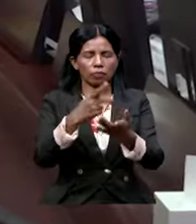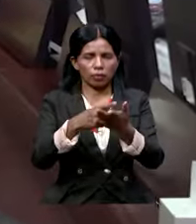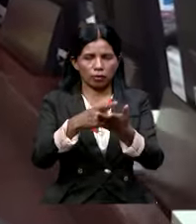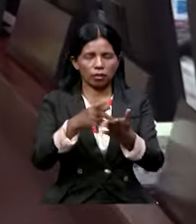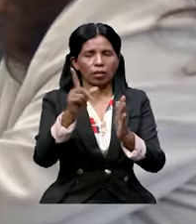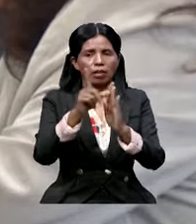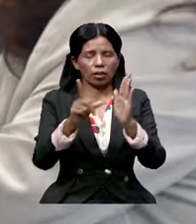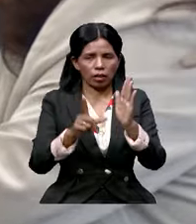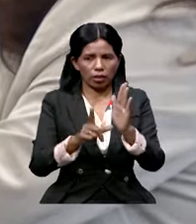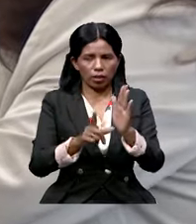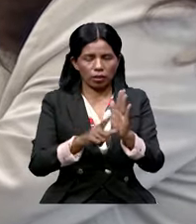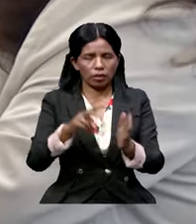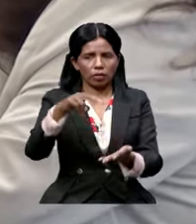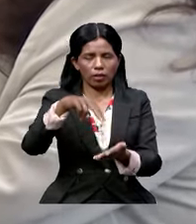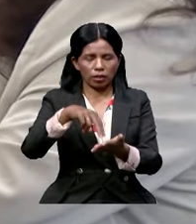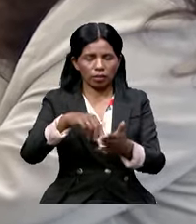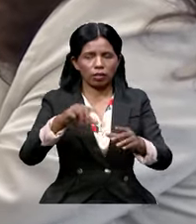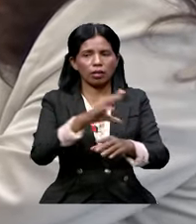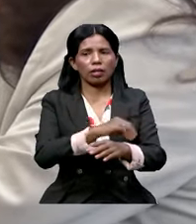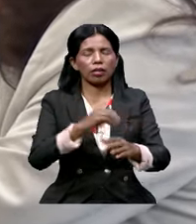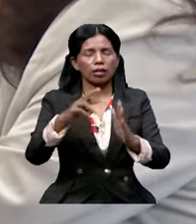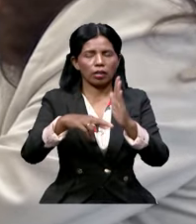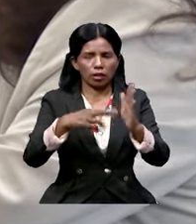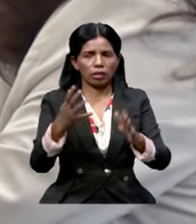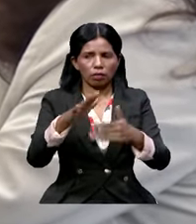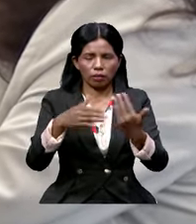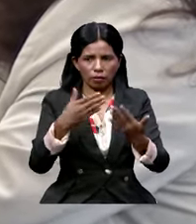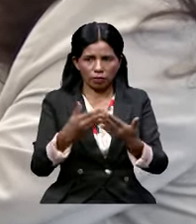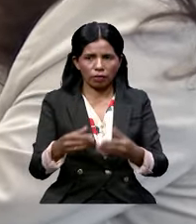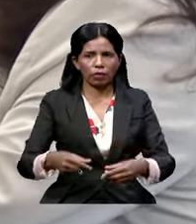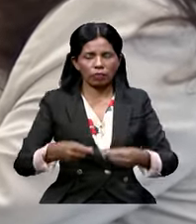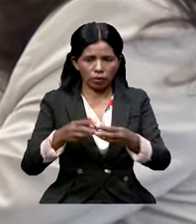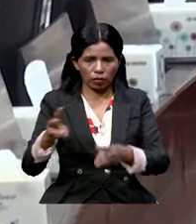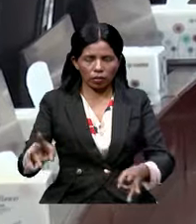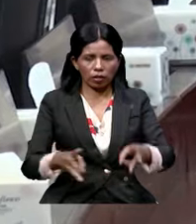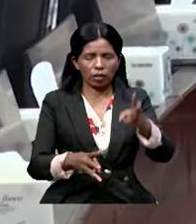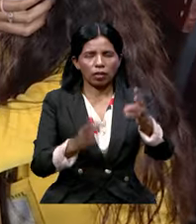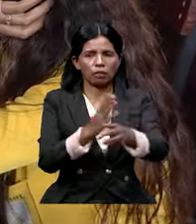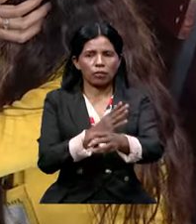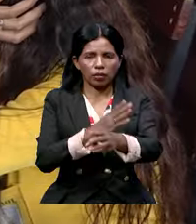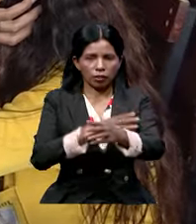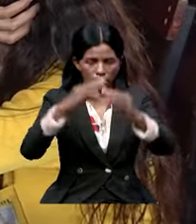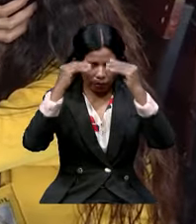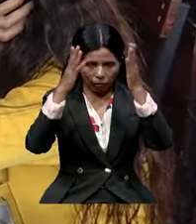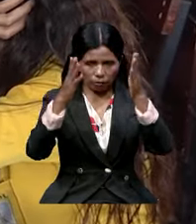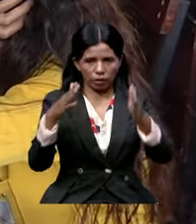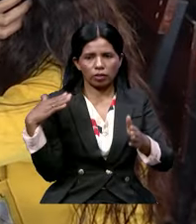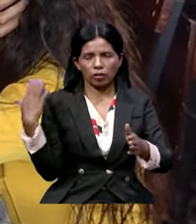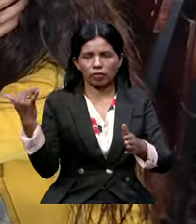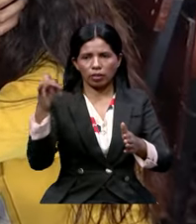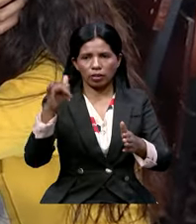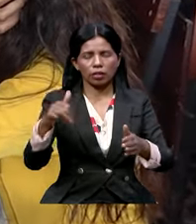proposta lei né atu estabelece mecanismo necessário sira nebe fordala atu promove profissional jovem sira